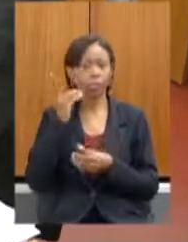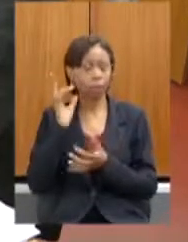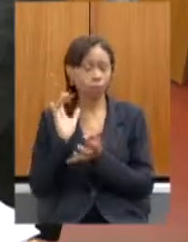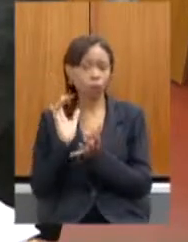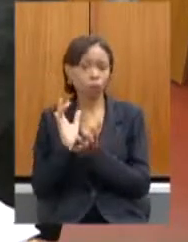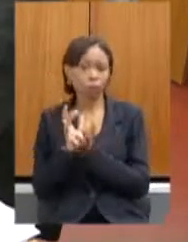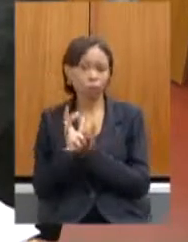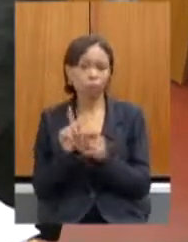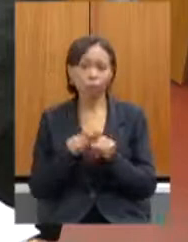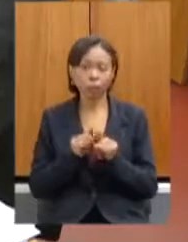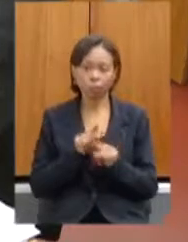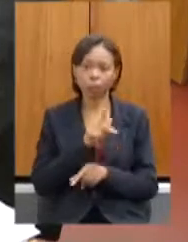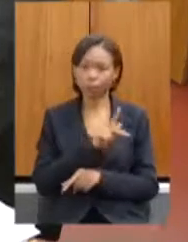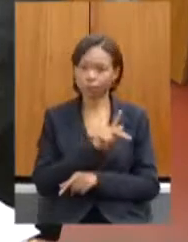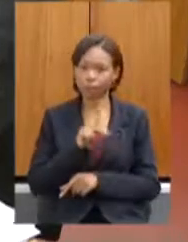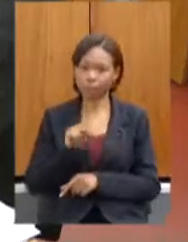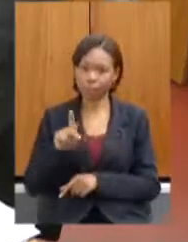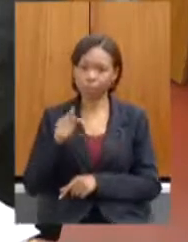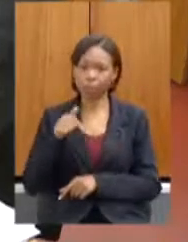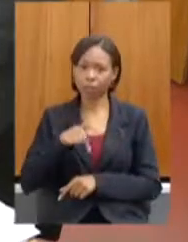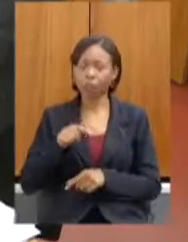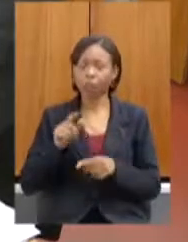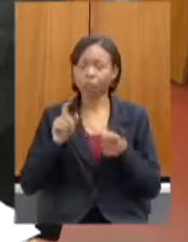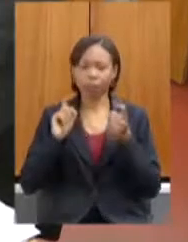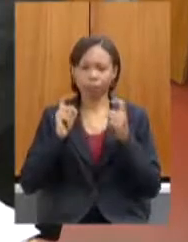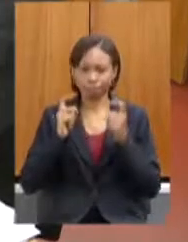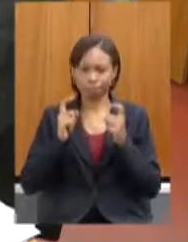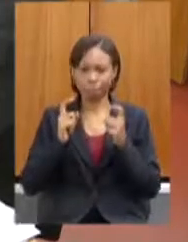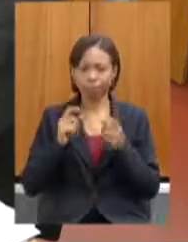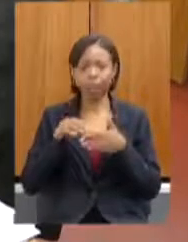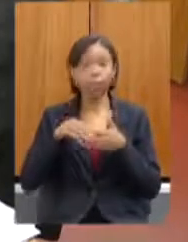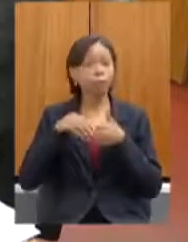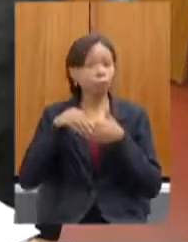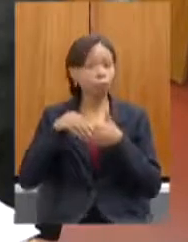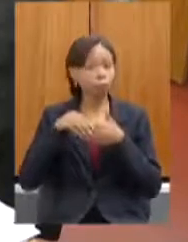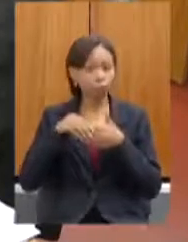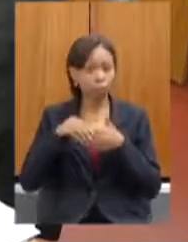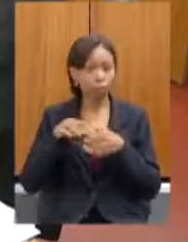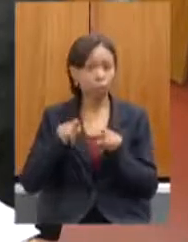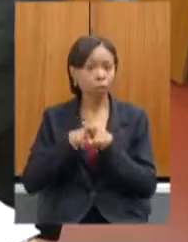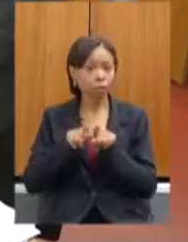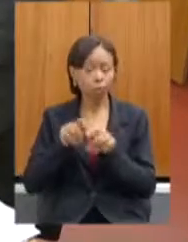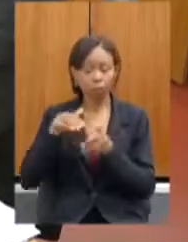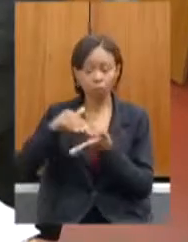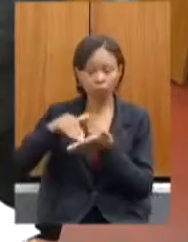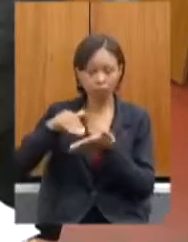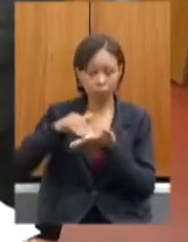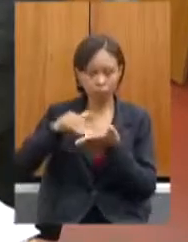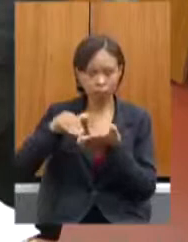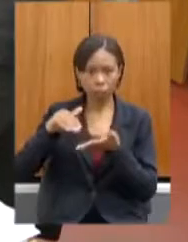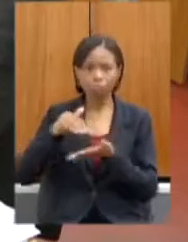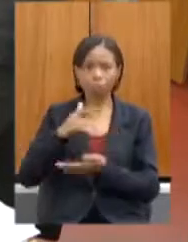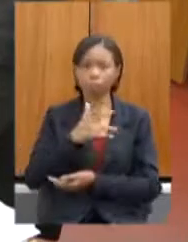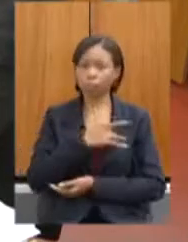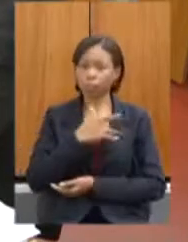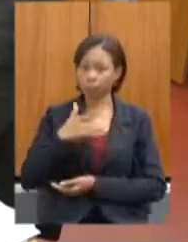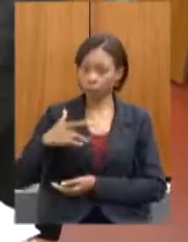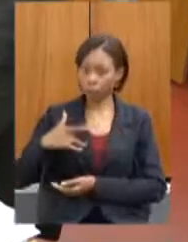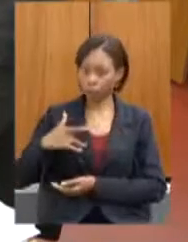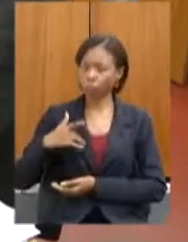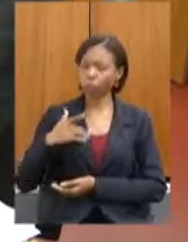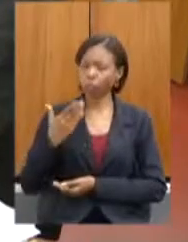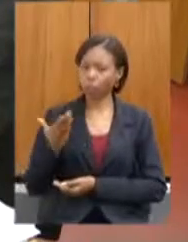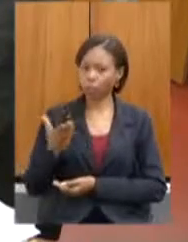deputados que participaram dessa reunião Quero cumprimentar o secretário de saúde